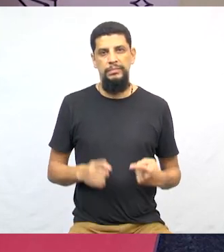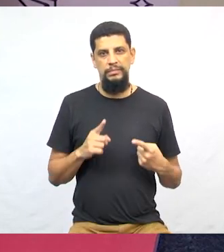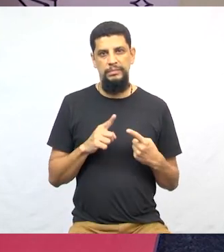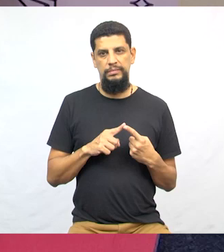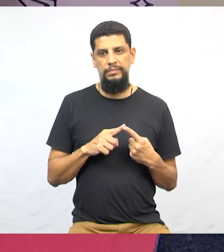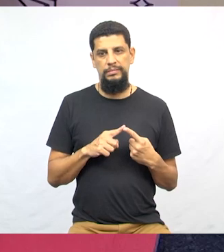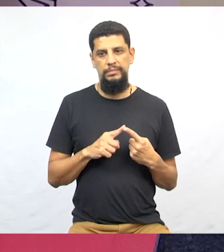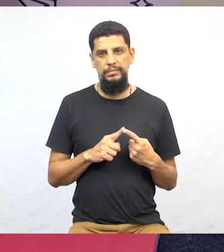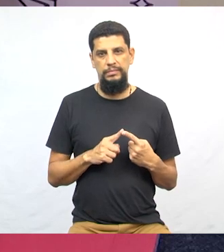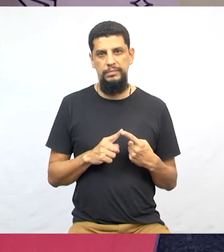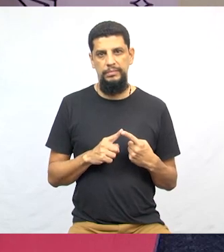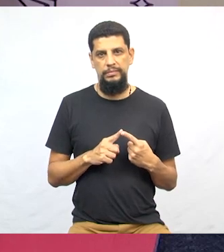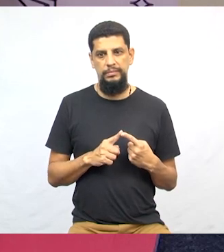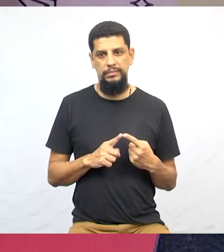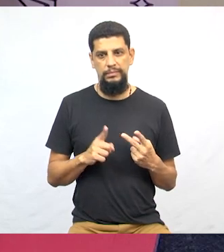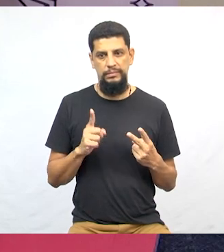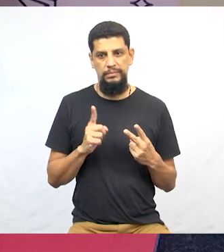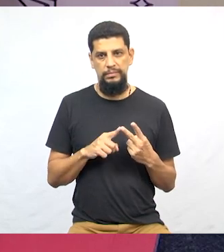Então,